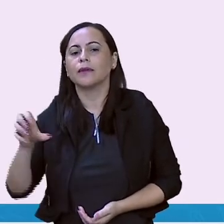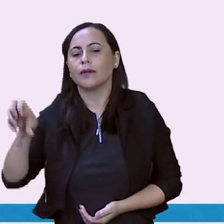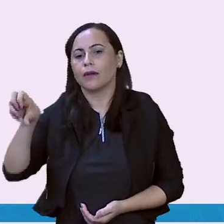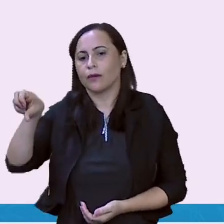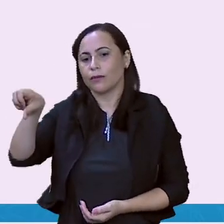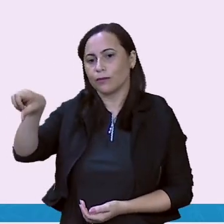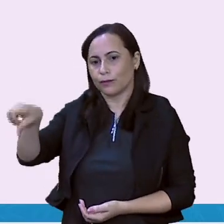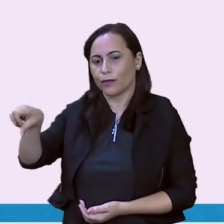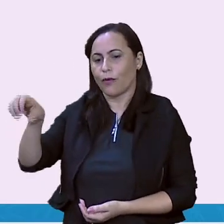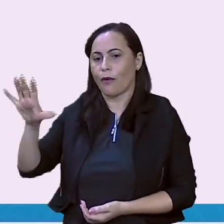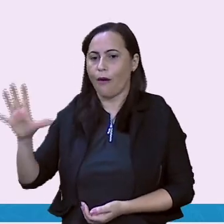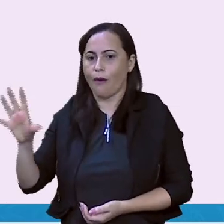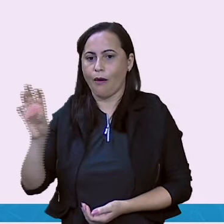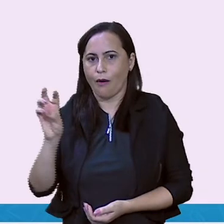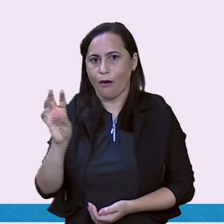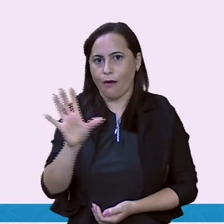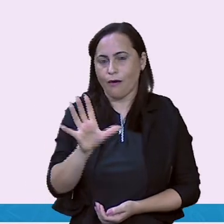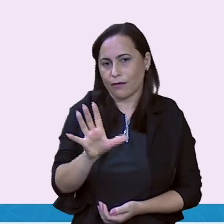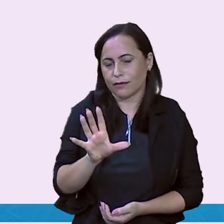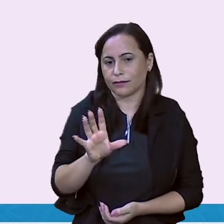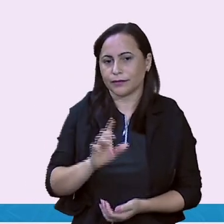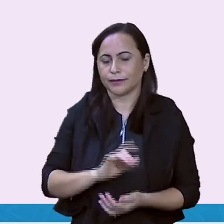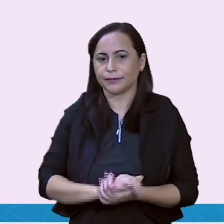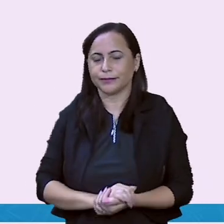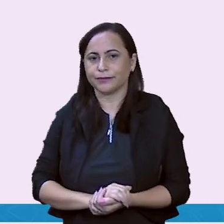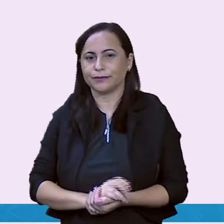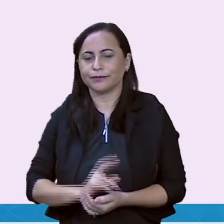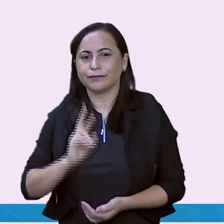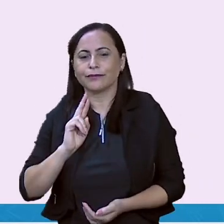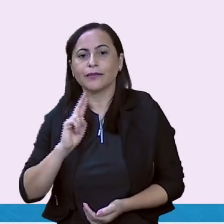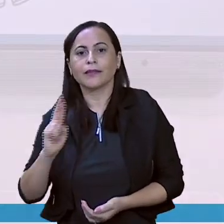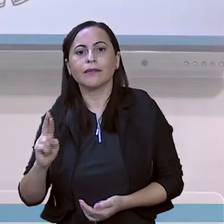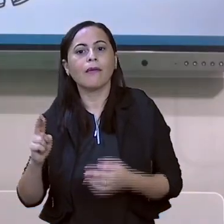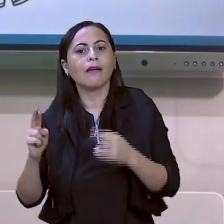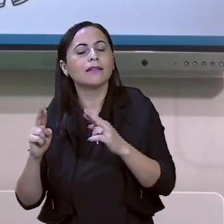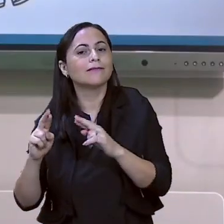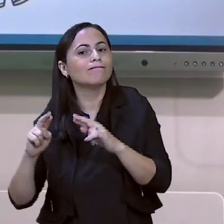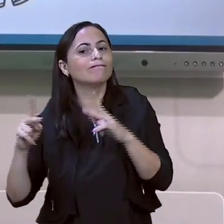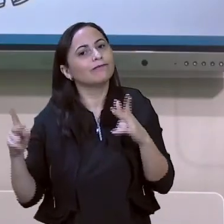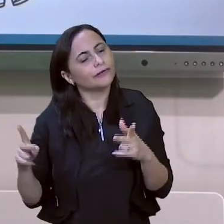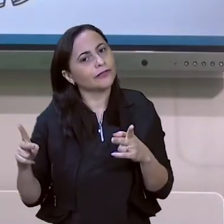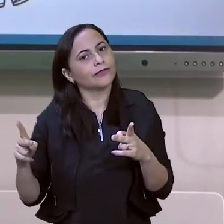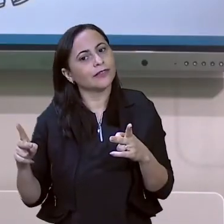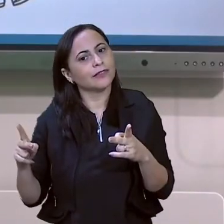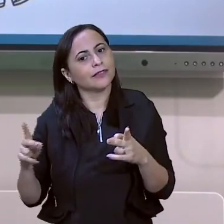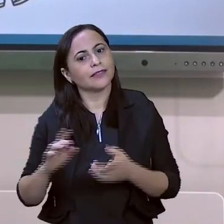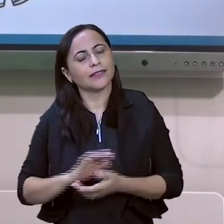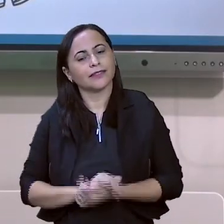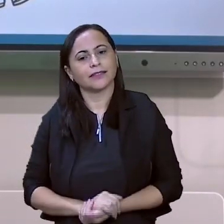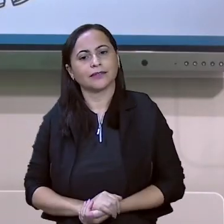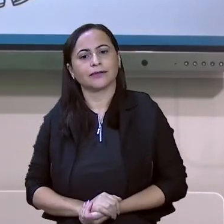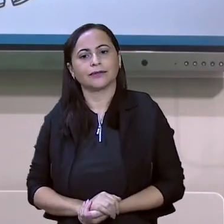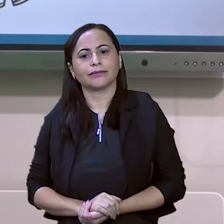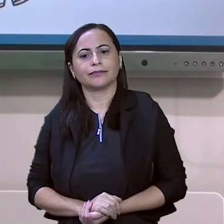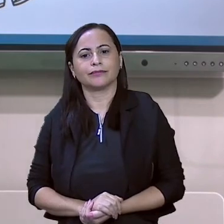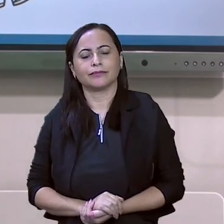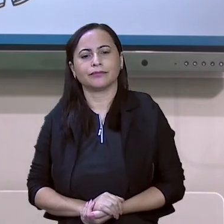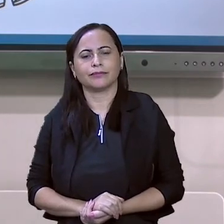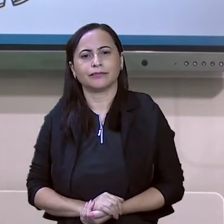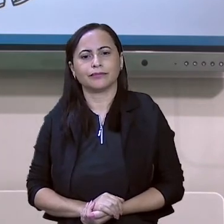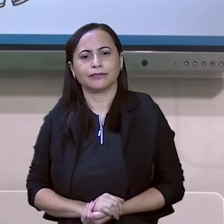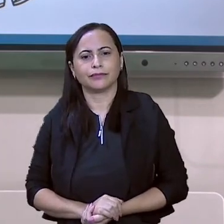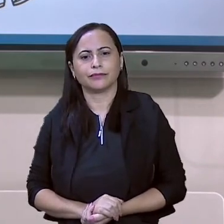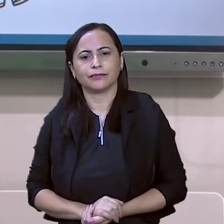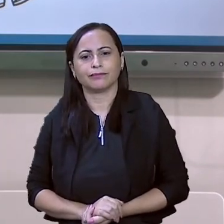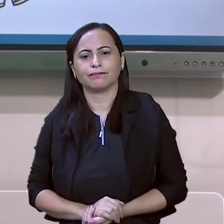9 palmos. Então, deu um resultado diferente. Não é que a letra C mesmo está perguntando. Os resultados